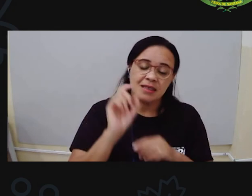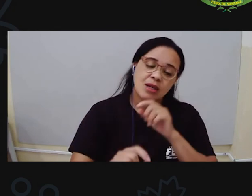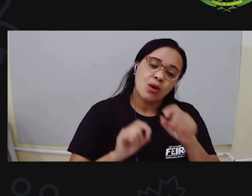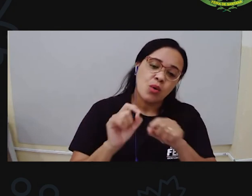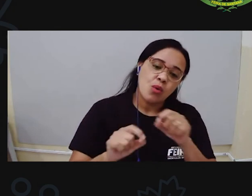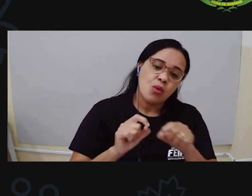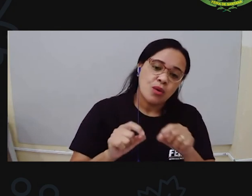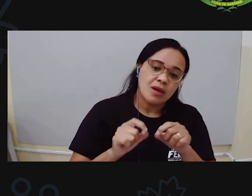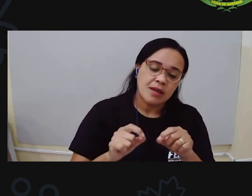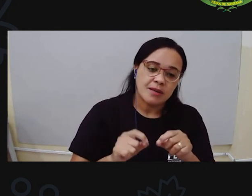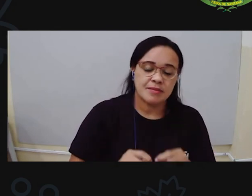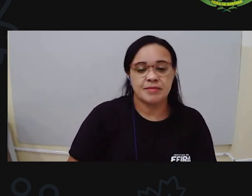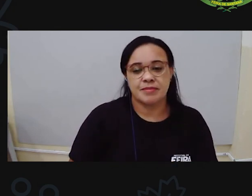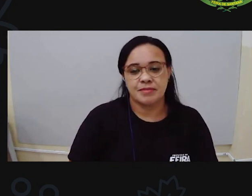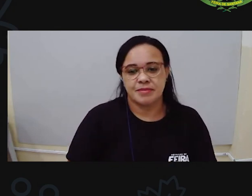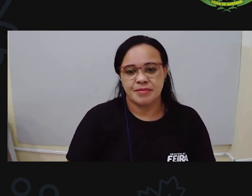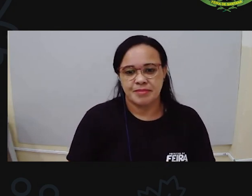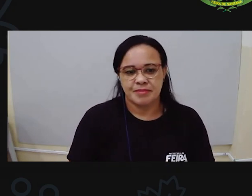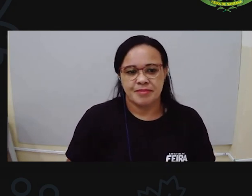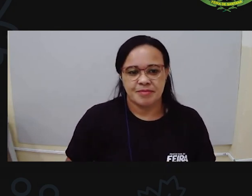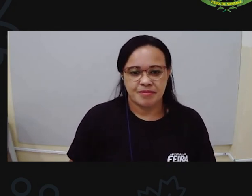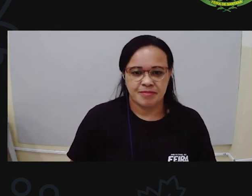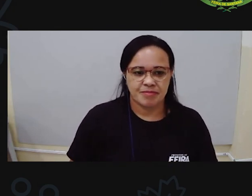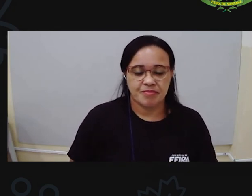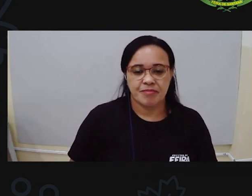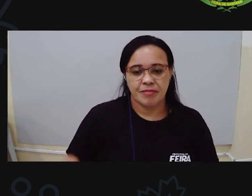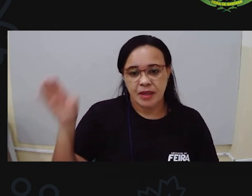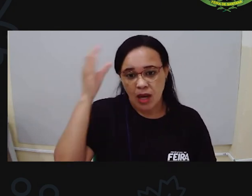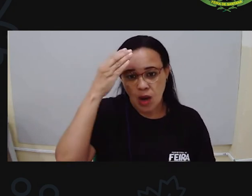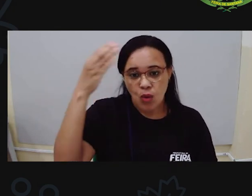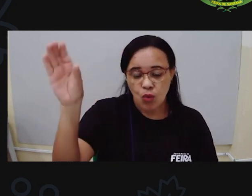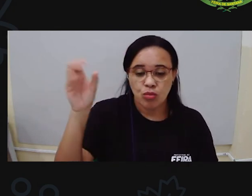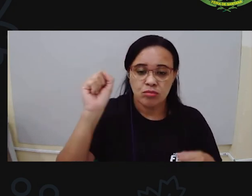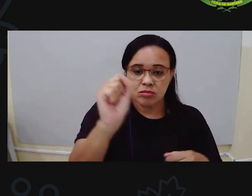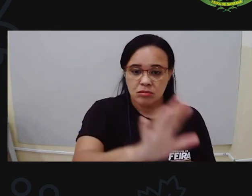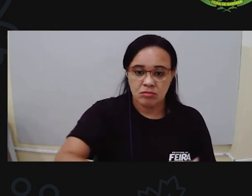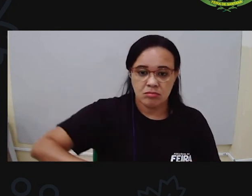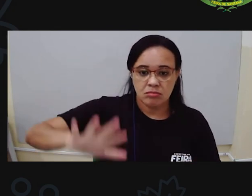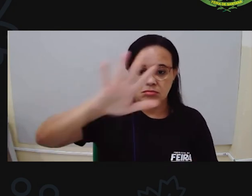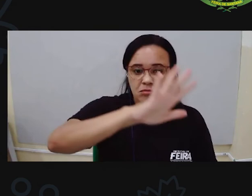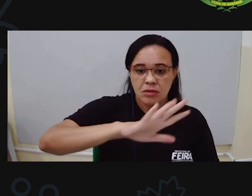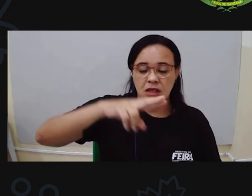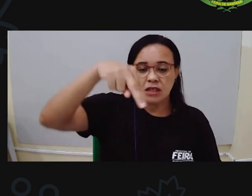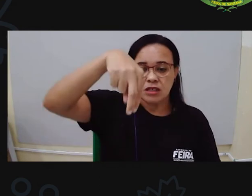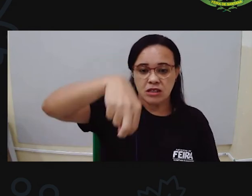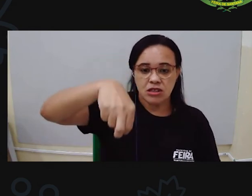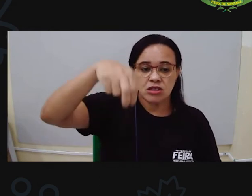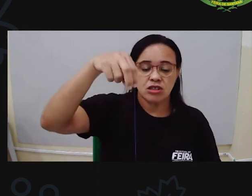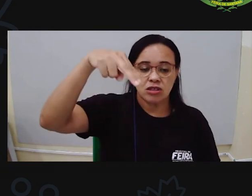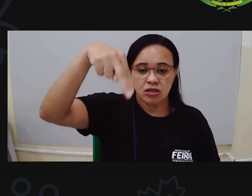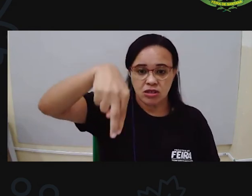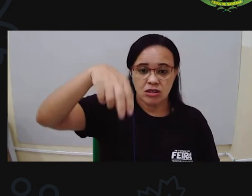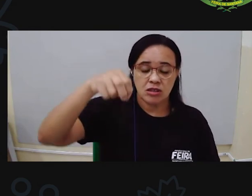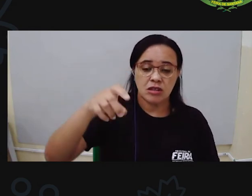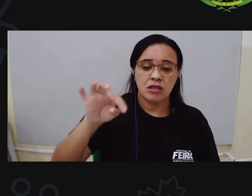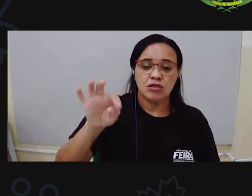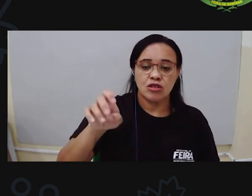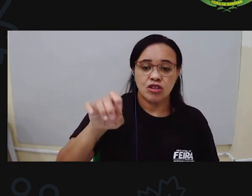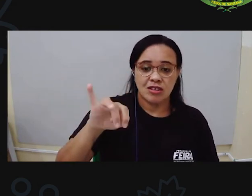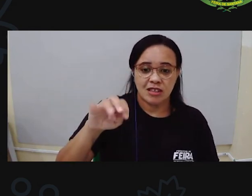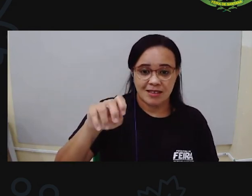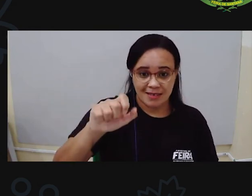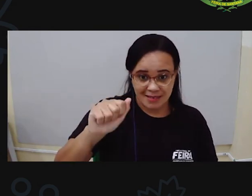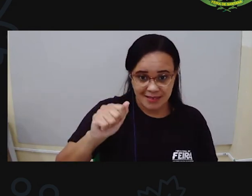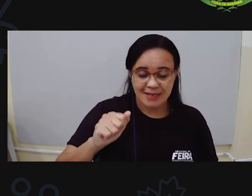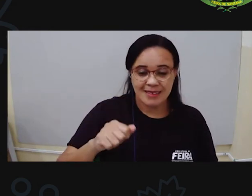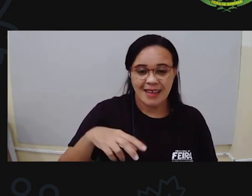expressões artísticas, expressões culturais dessa região, com as danças típicas, o forró xot e o